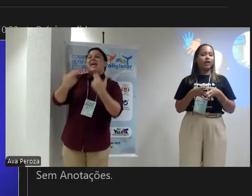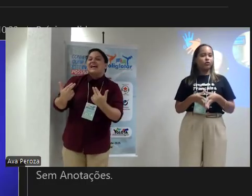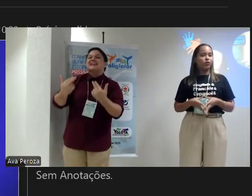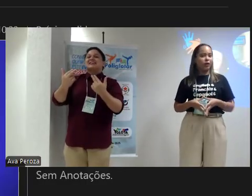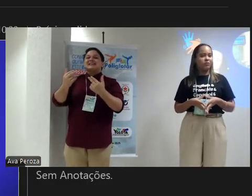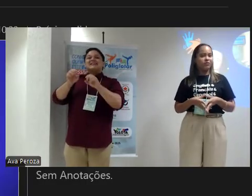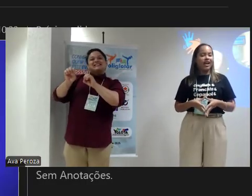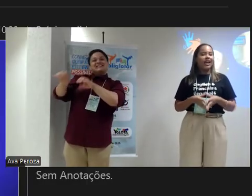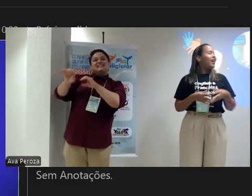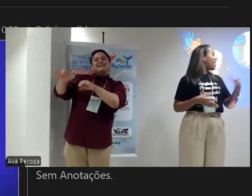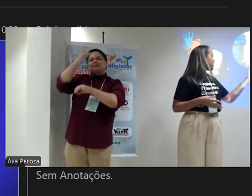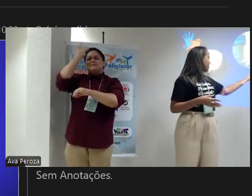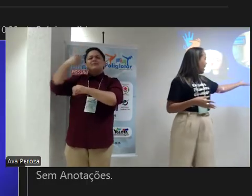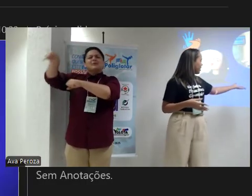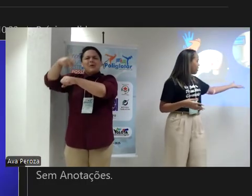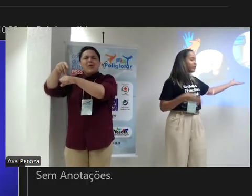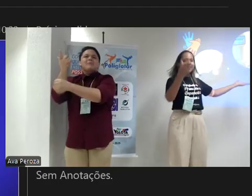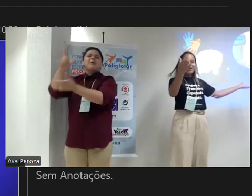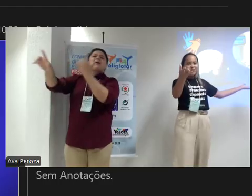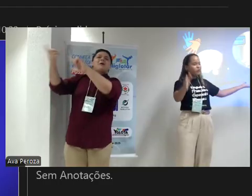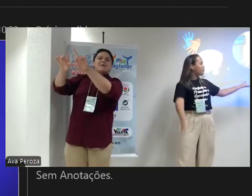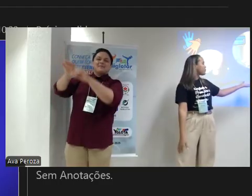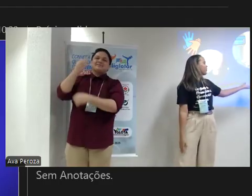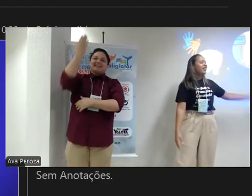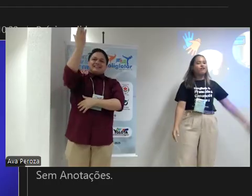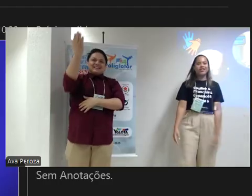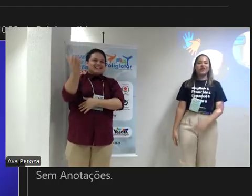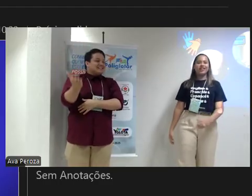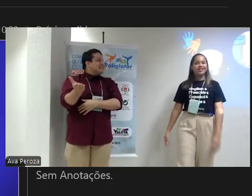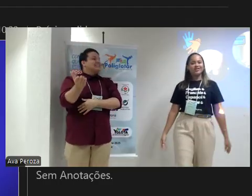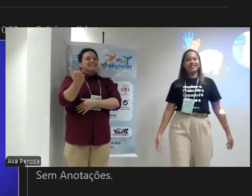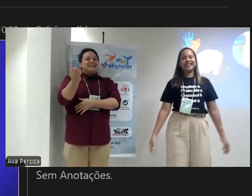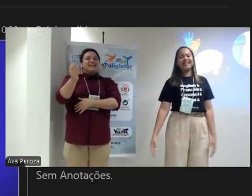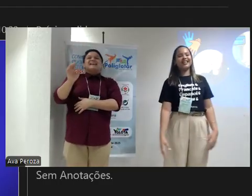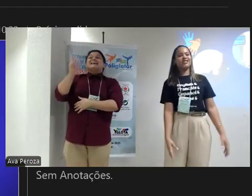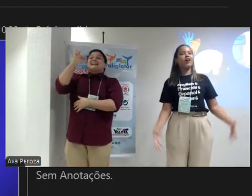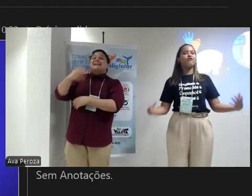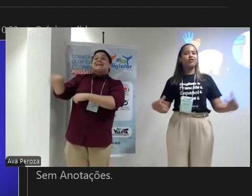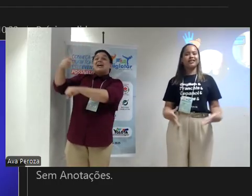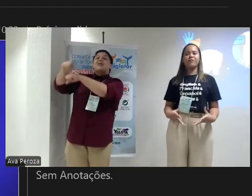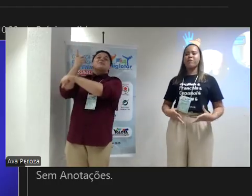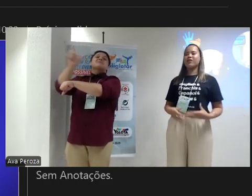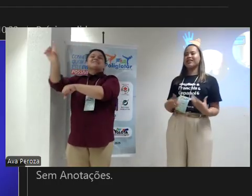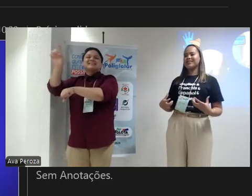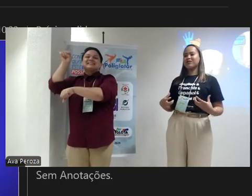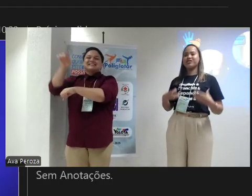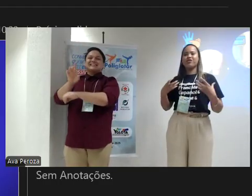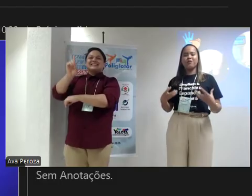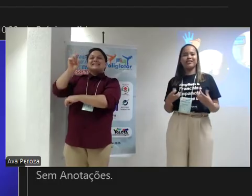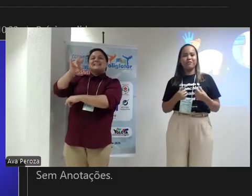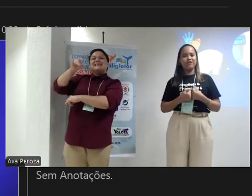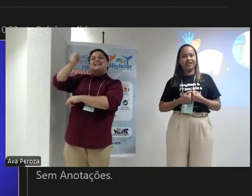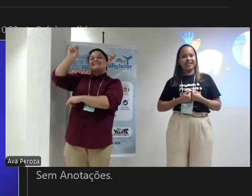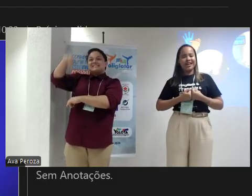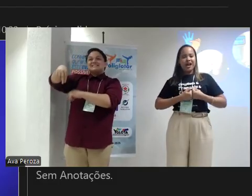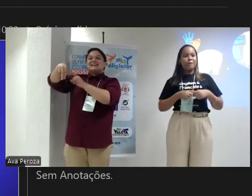como tradutor. E esse é Davis, meu esposo, ele é venezuelano e isso reforça também a importância dos idiomas